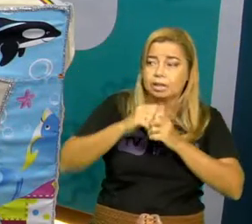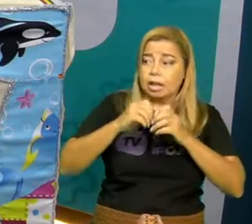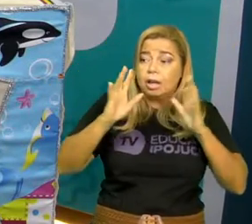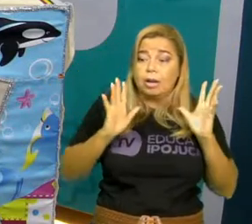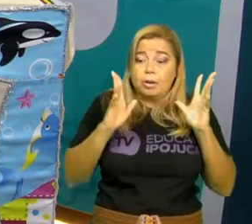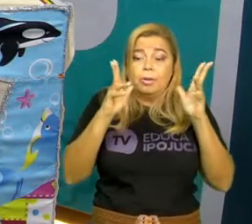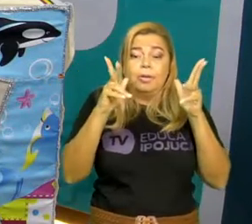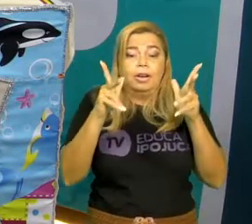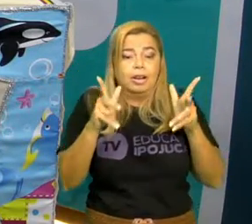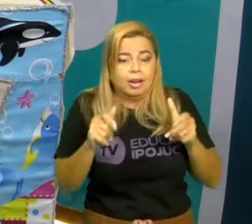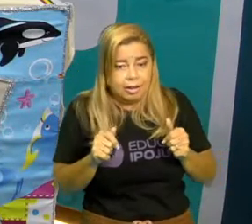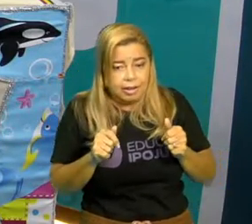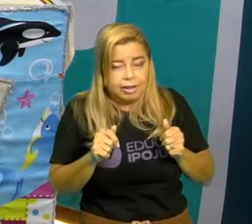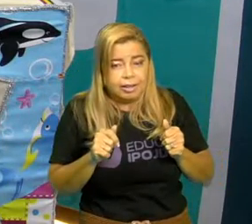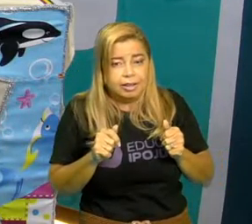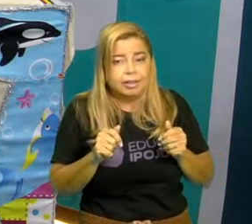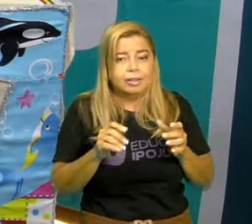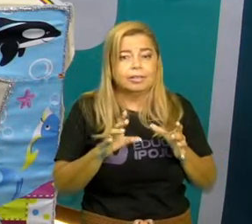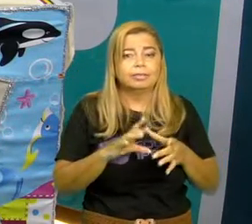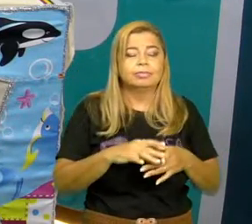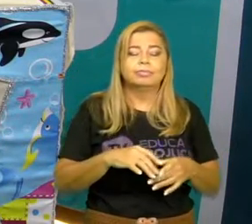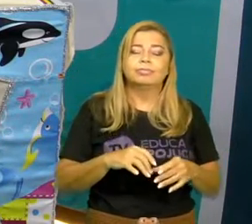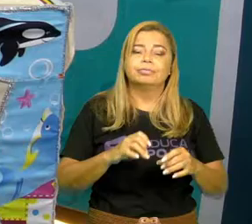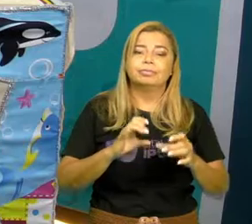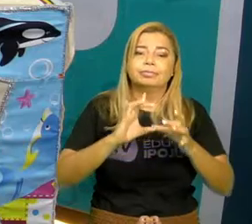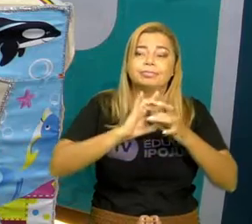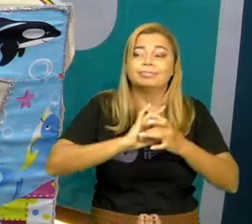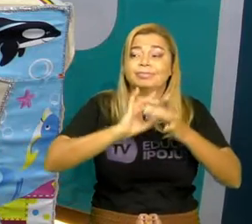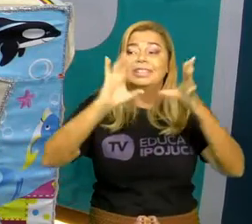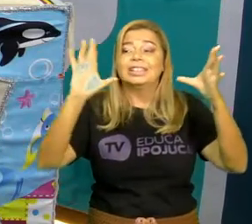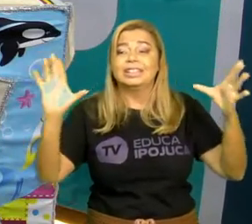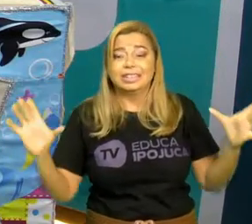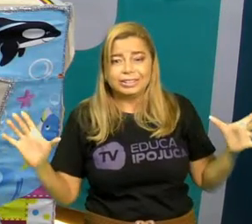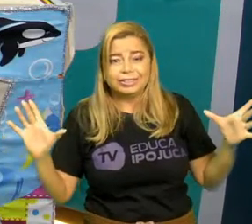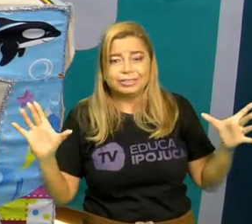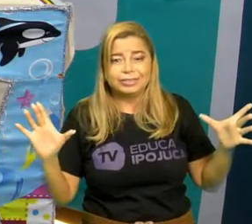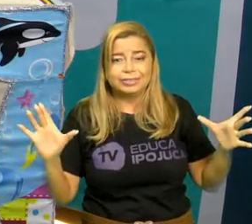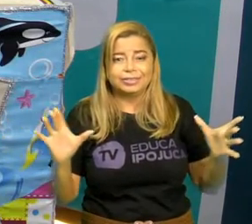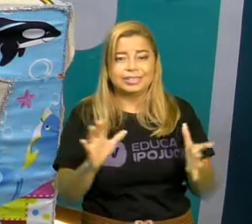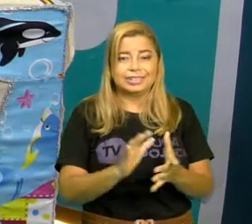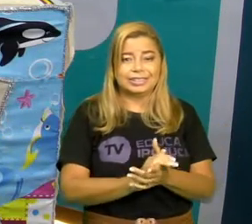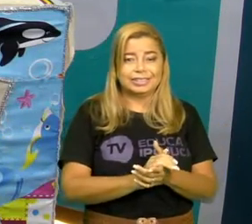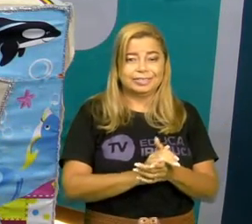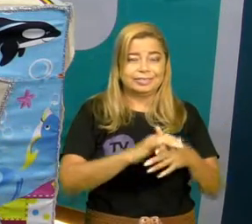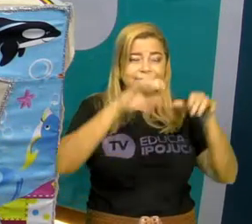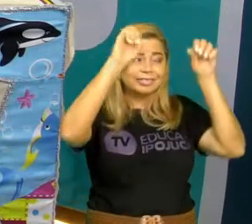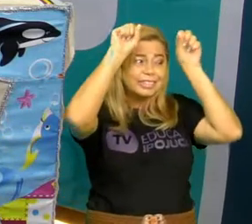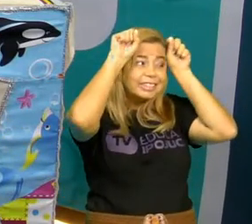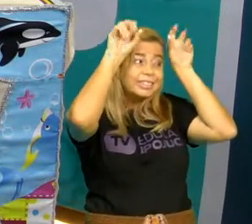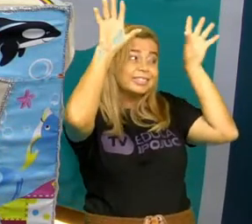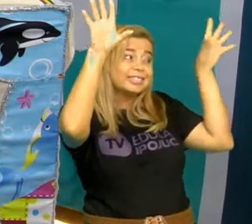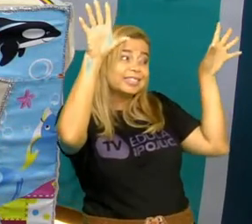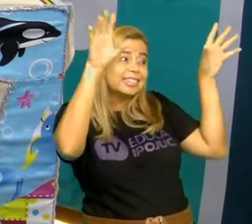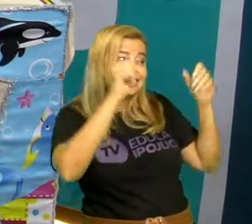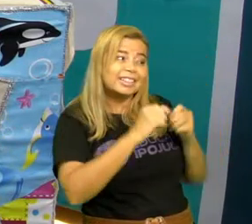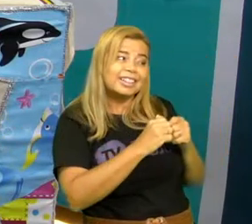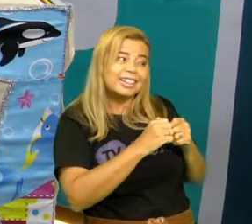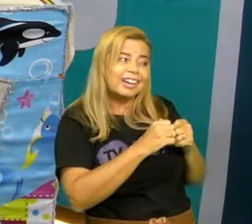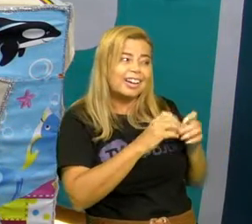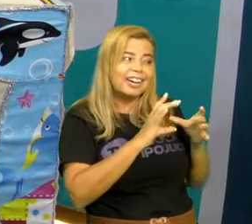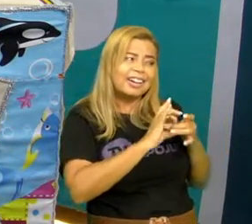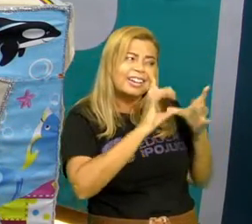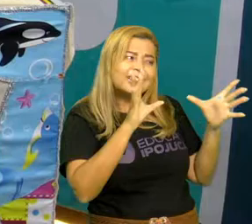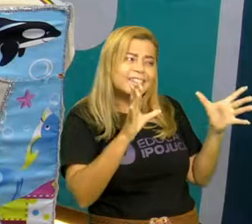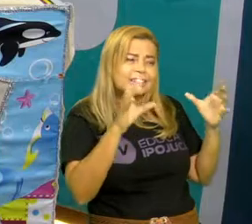estava preso naquela rede, se soltou, leiturinha. O leão ficou